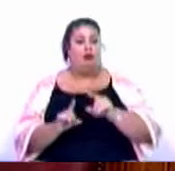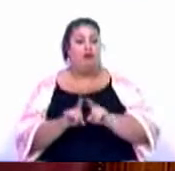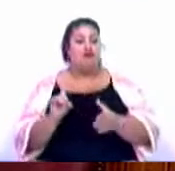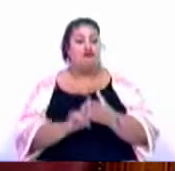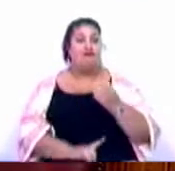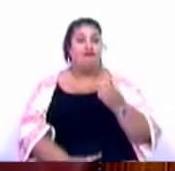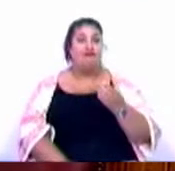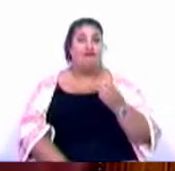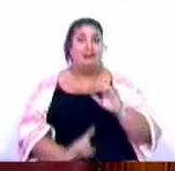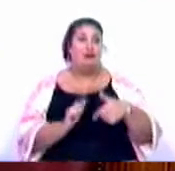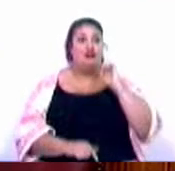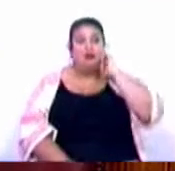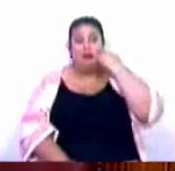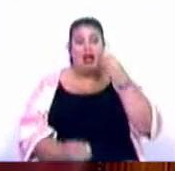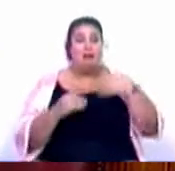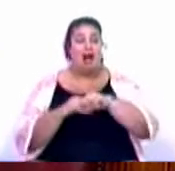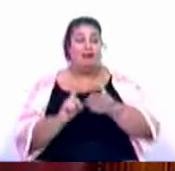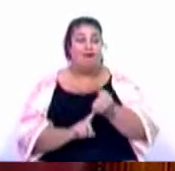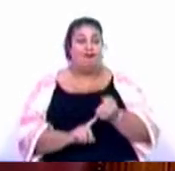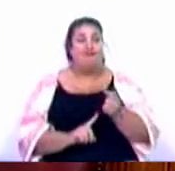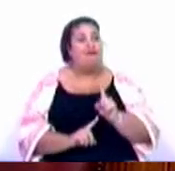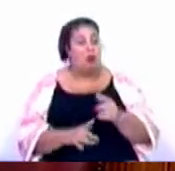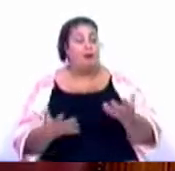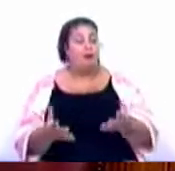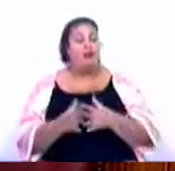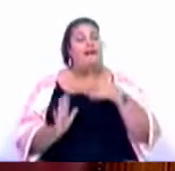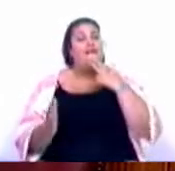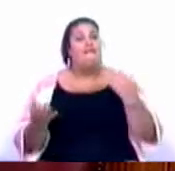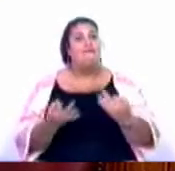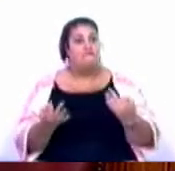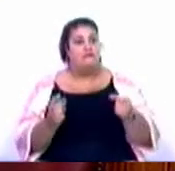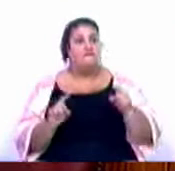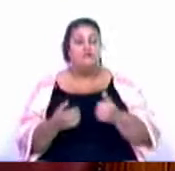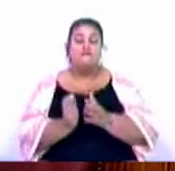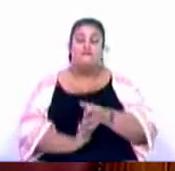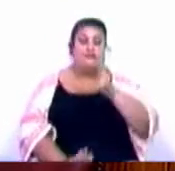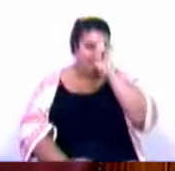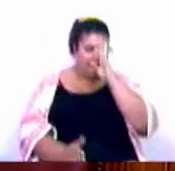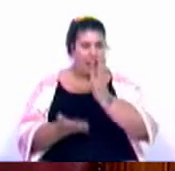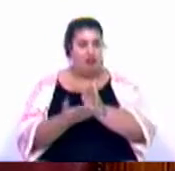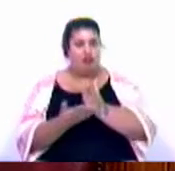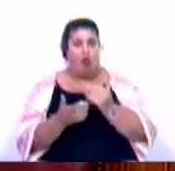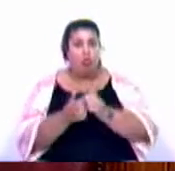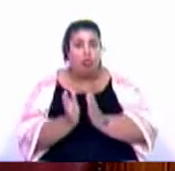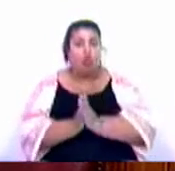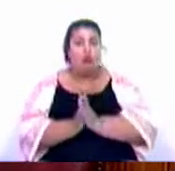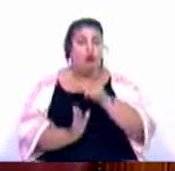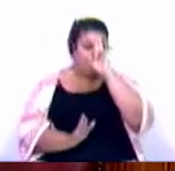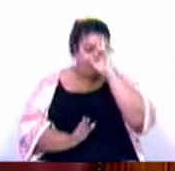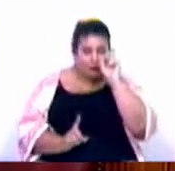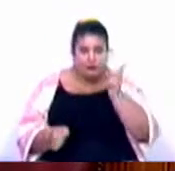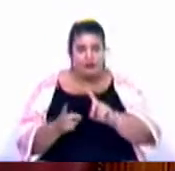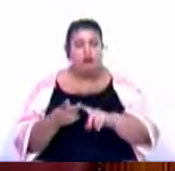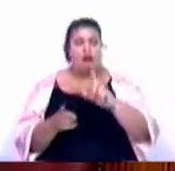mais prejudicado desta pandemia. E a verdade é que, apesar de todo o esforço das escolas, todo o esforço dos